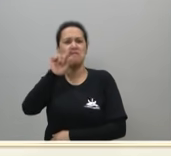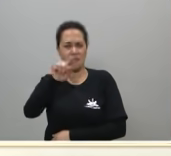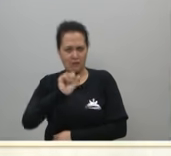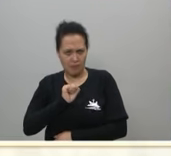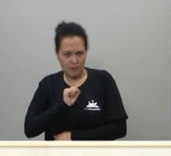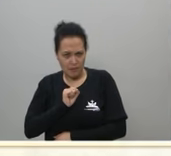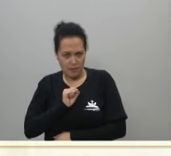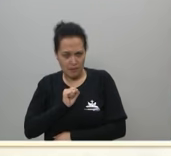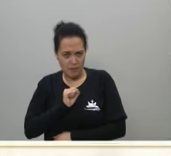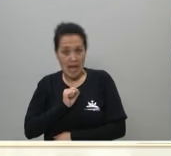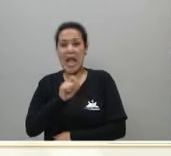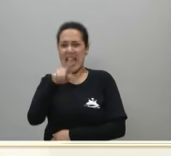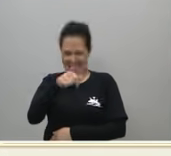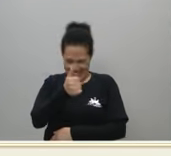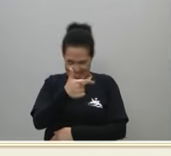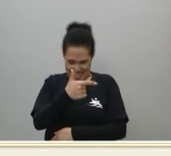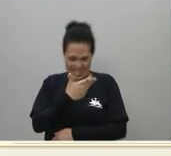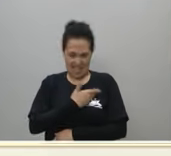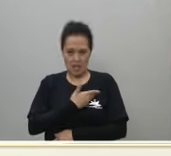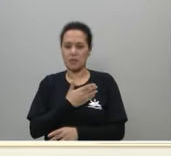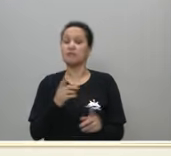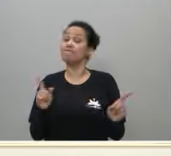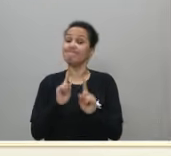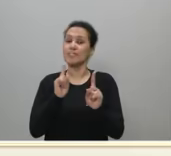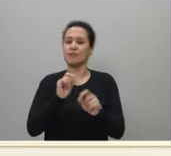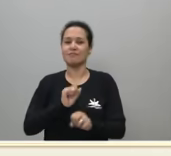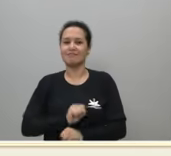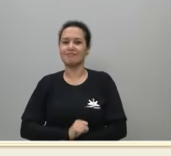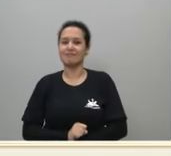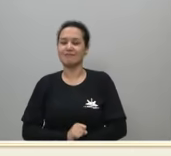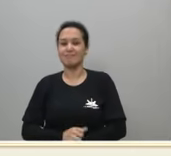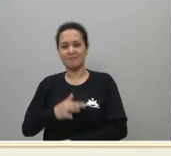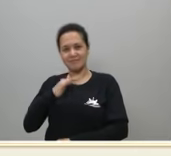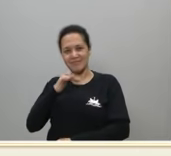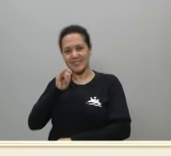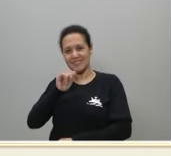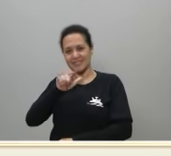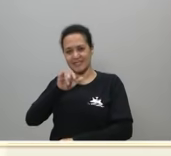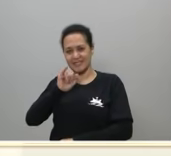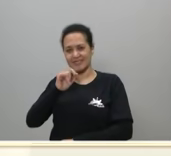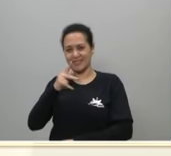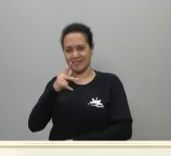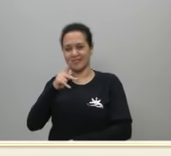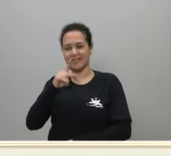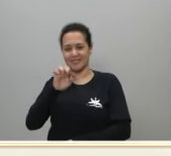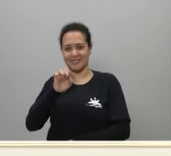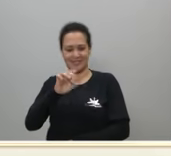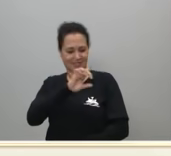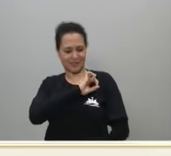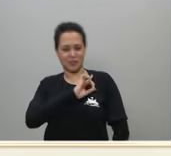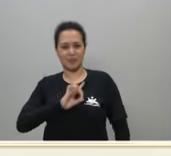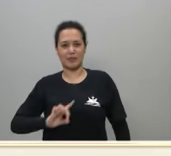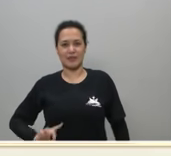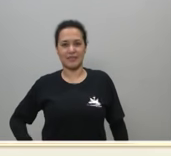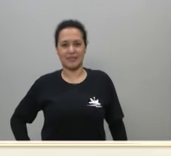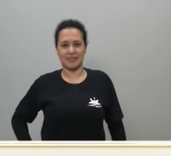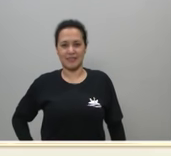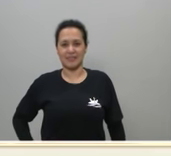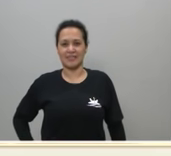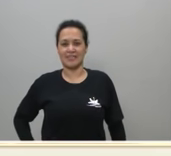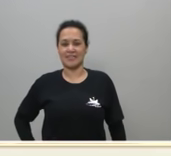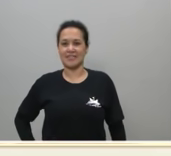domingo passado, foi colocado que eles escolheram 7 diáconos, dentre eles